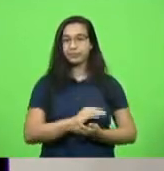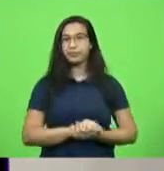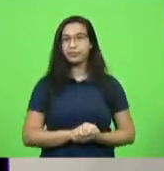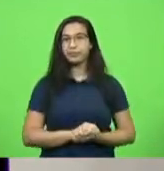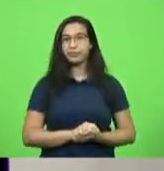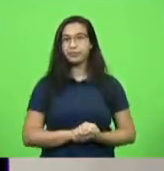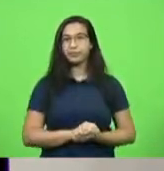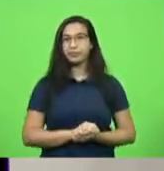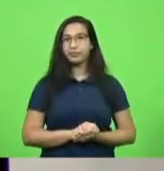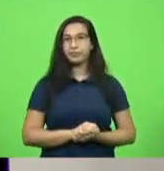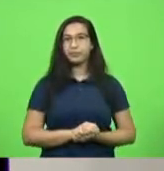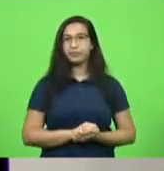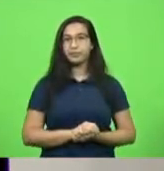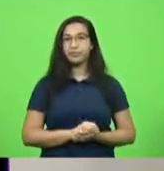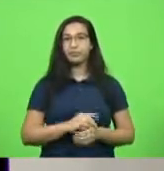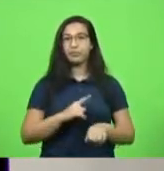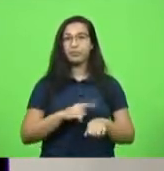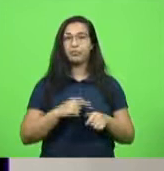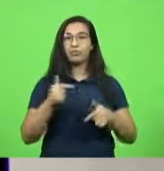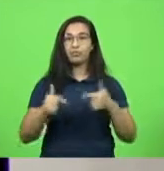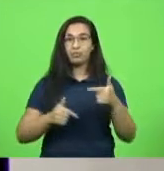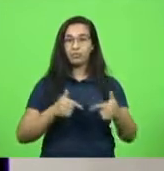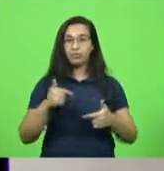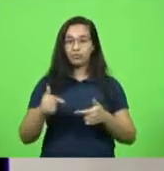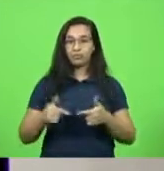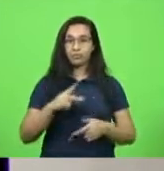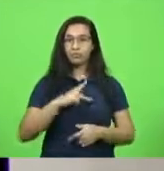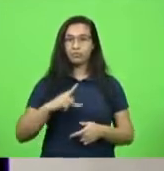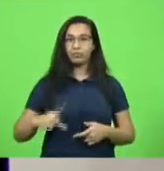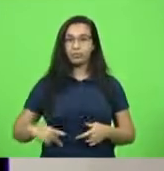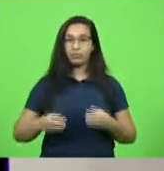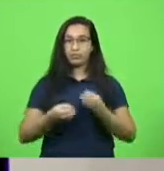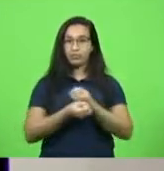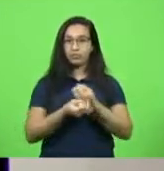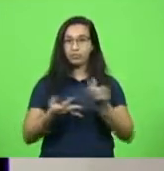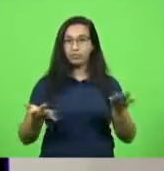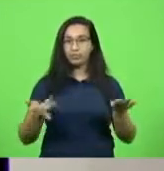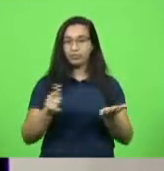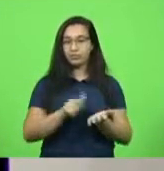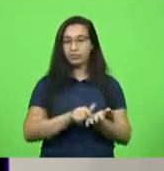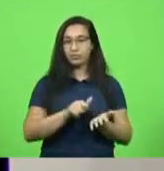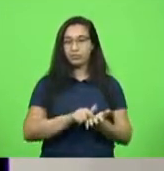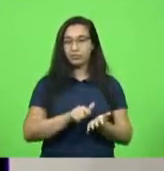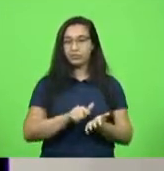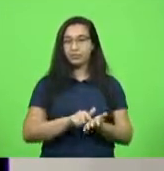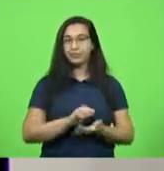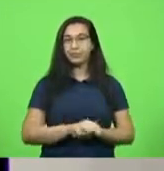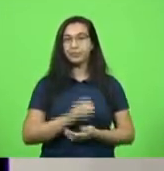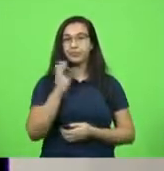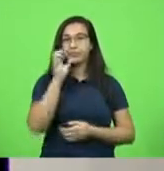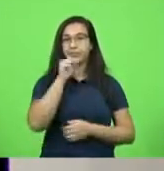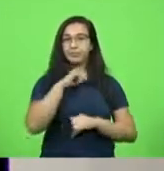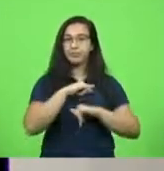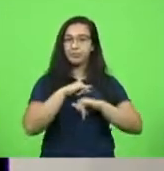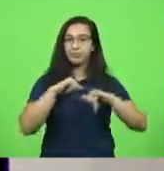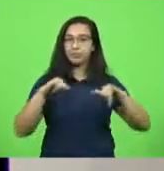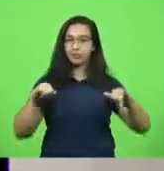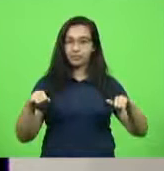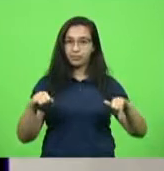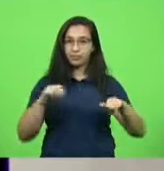expedientes o senhor presidente solicitou que se procedesse à distribuição Breves comunicações